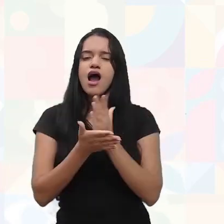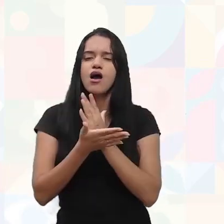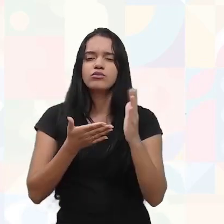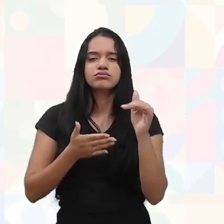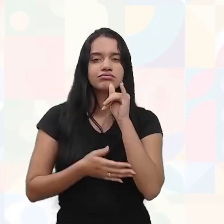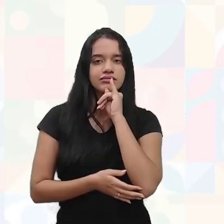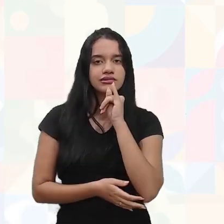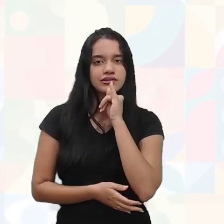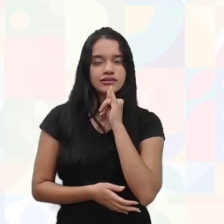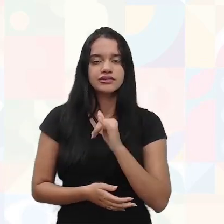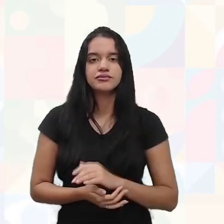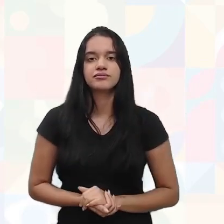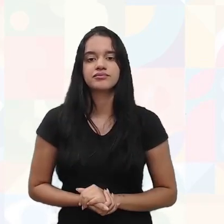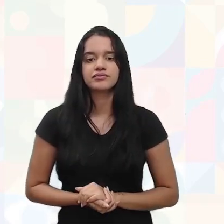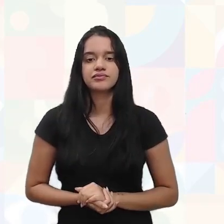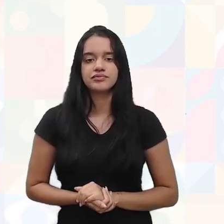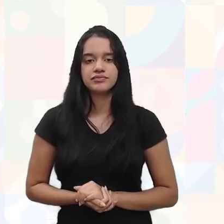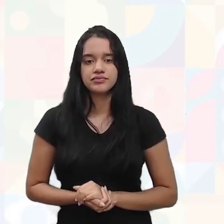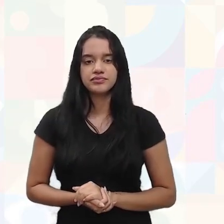EPIs.